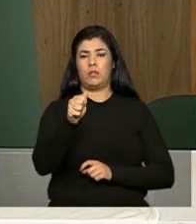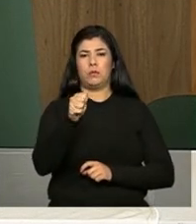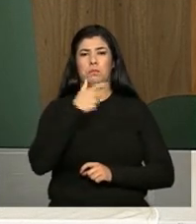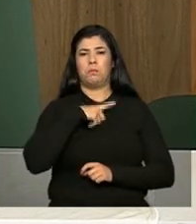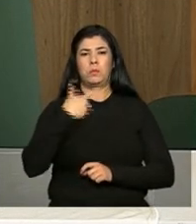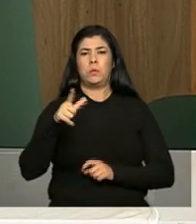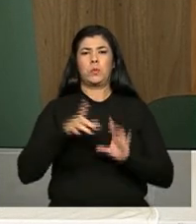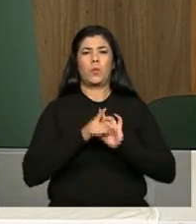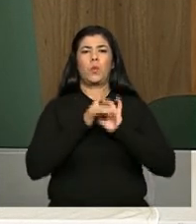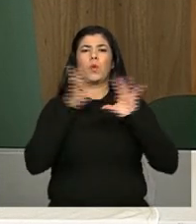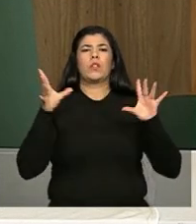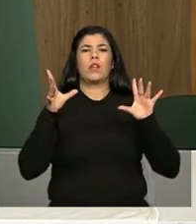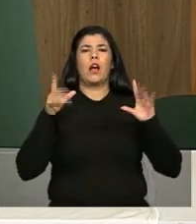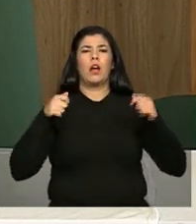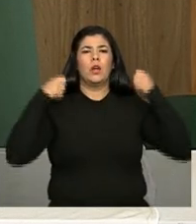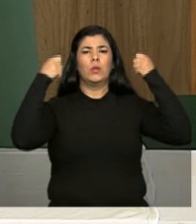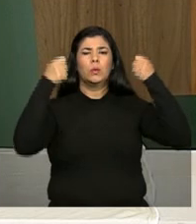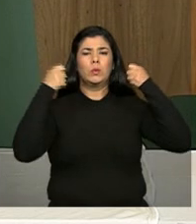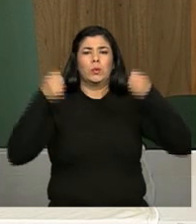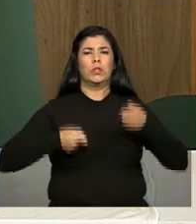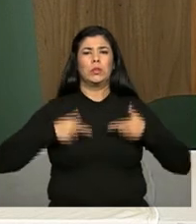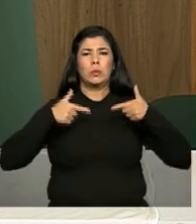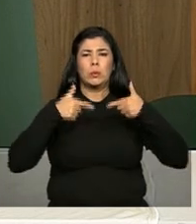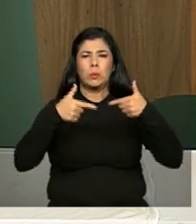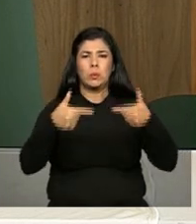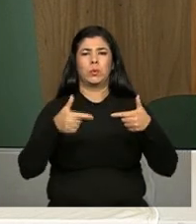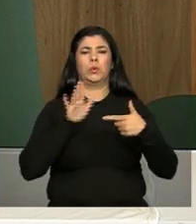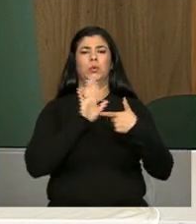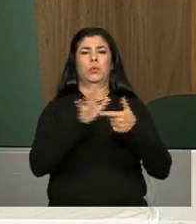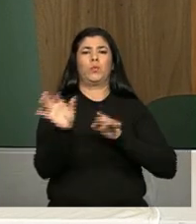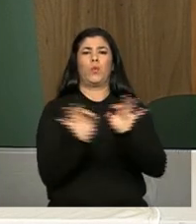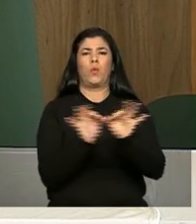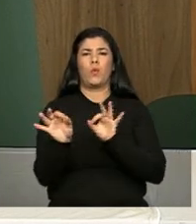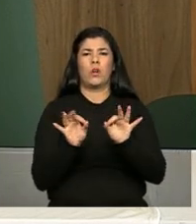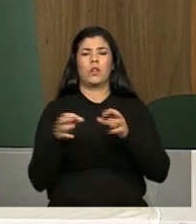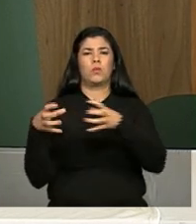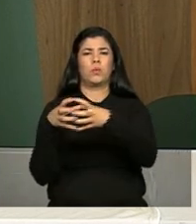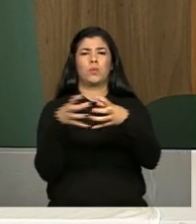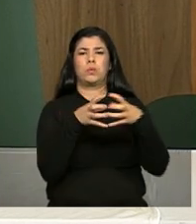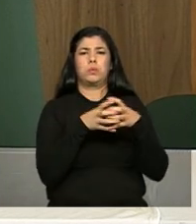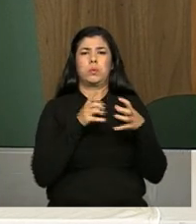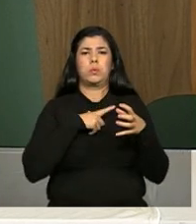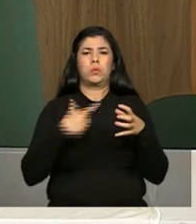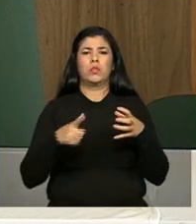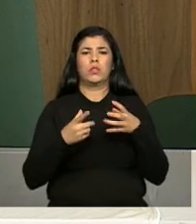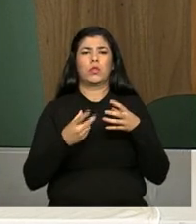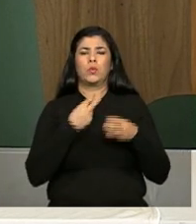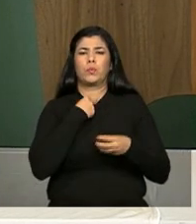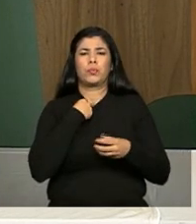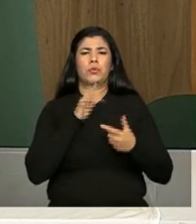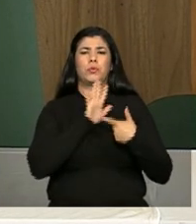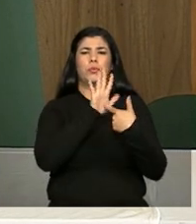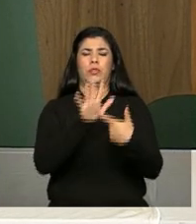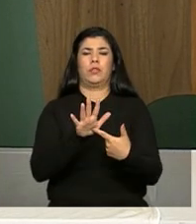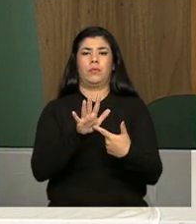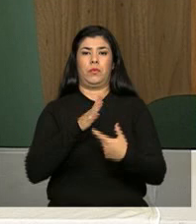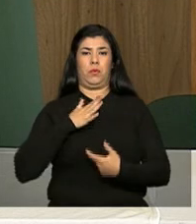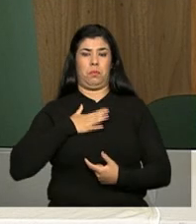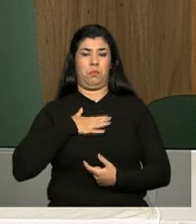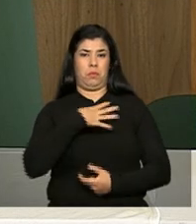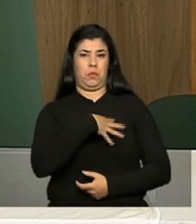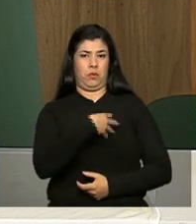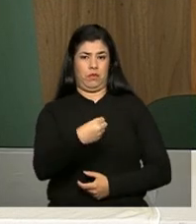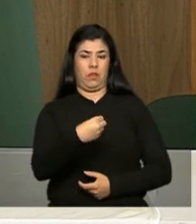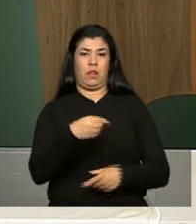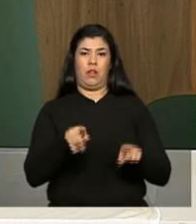de expressão e de manifestação de verdade organização Olá meus filhos